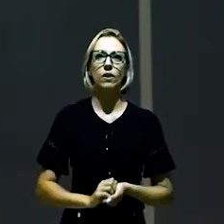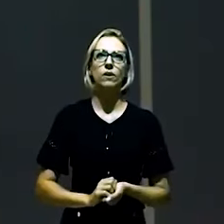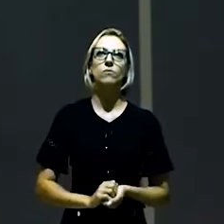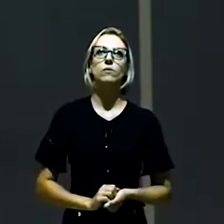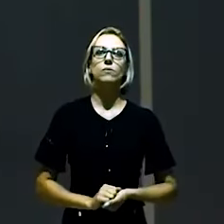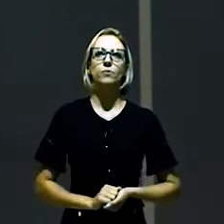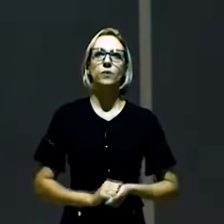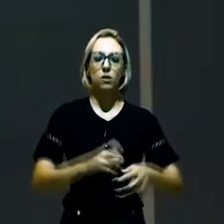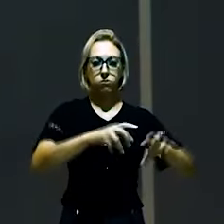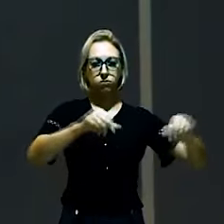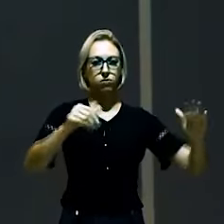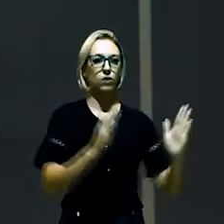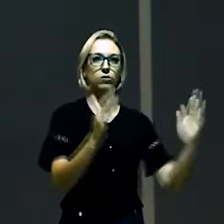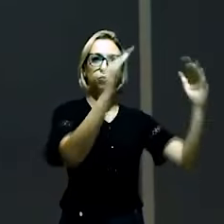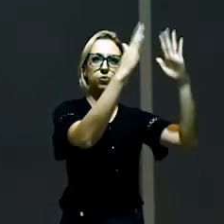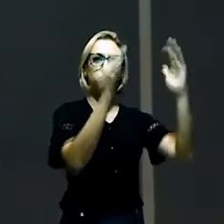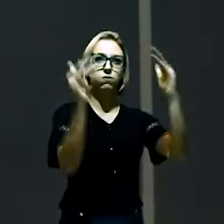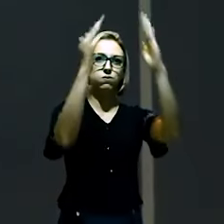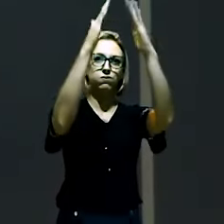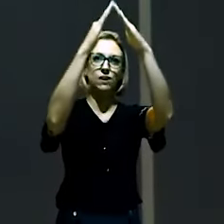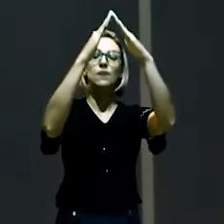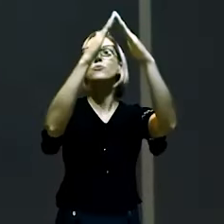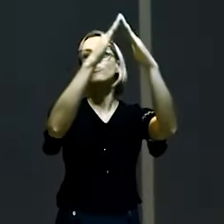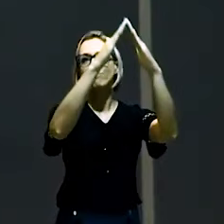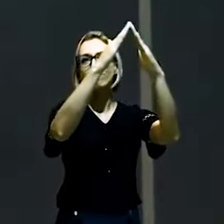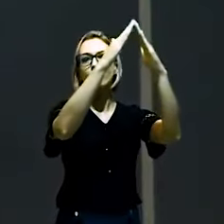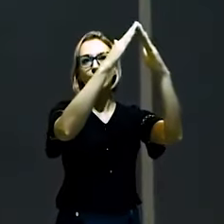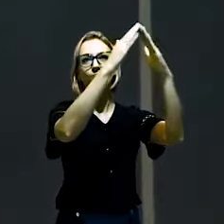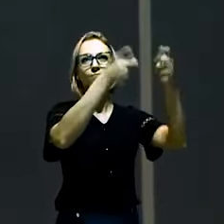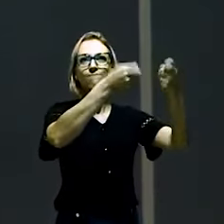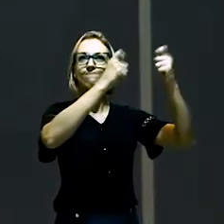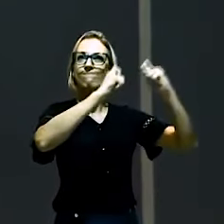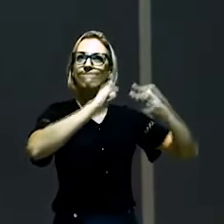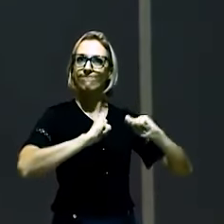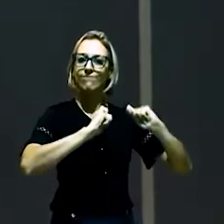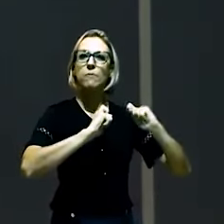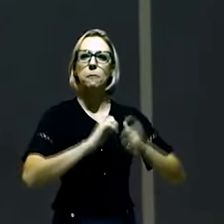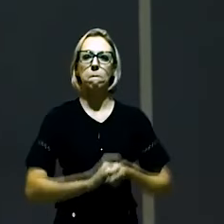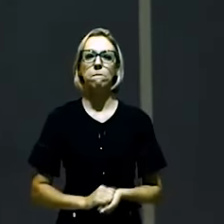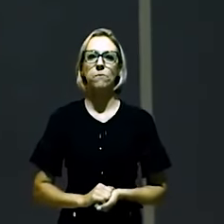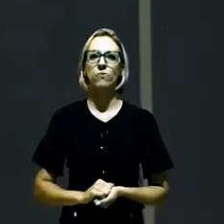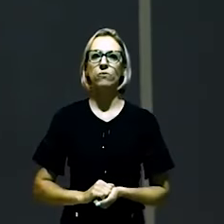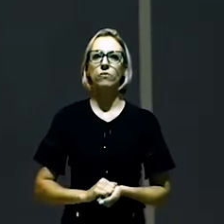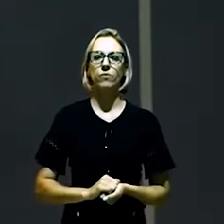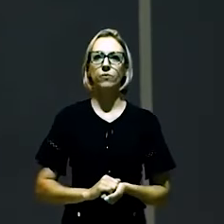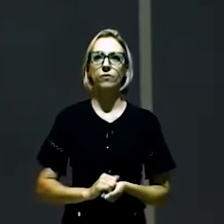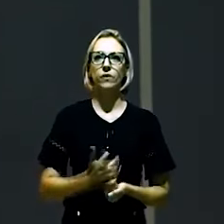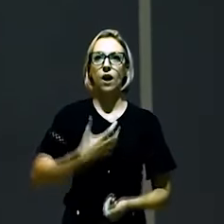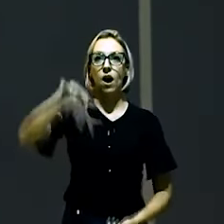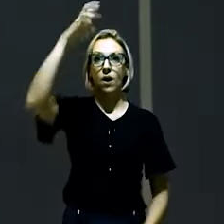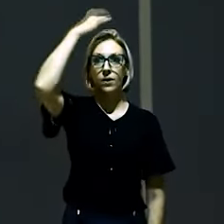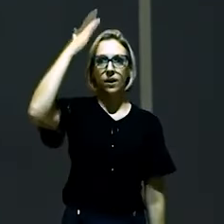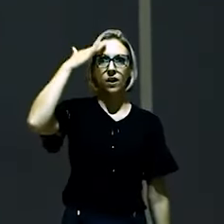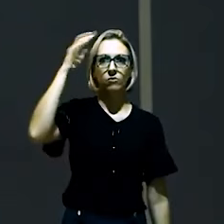E como era paz, não existia guerra, lutas. O reinado de Salomão só foi crescendo, porque uma coisa